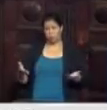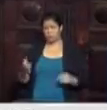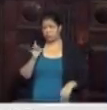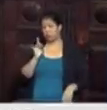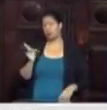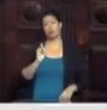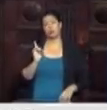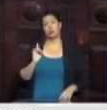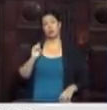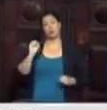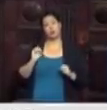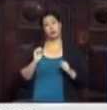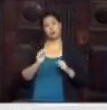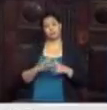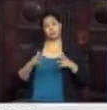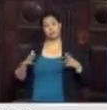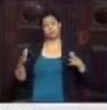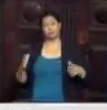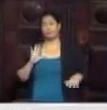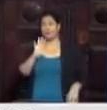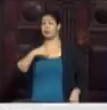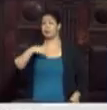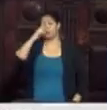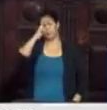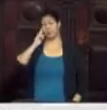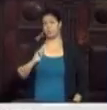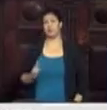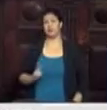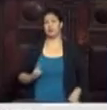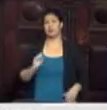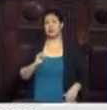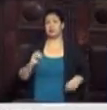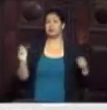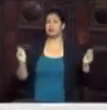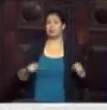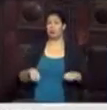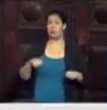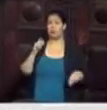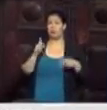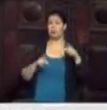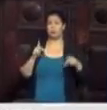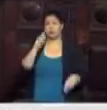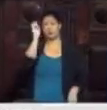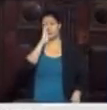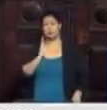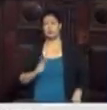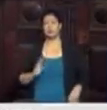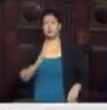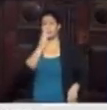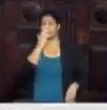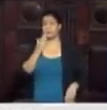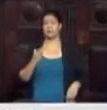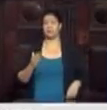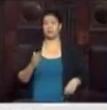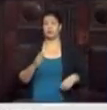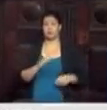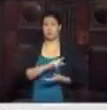sei se será possível ao povo brasileiro, descrente dos instrumentos